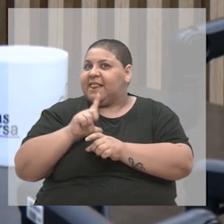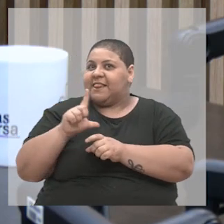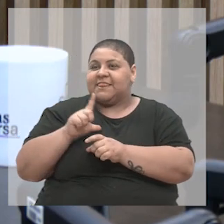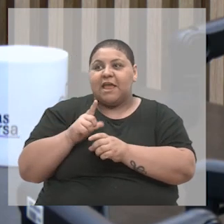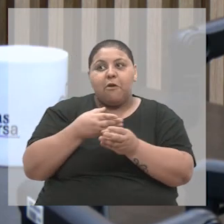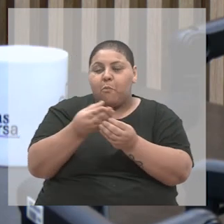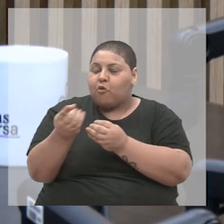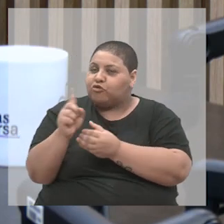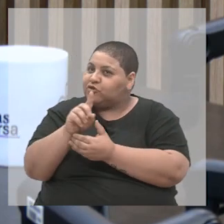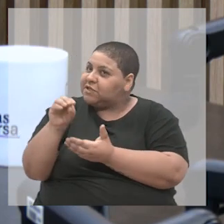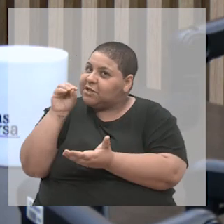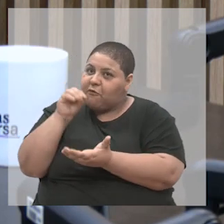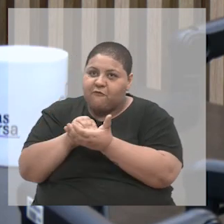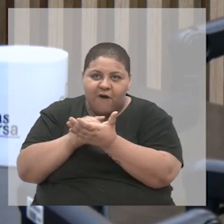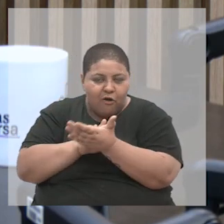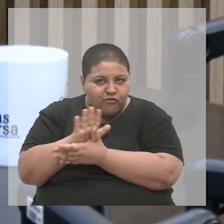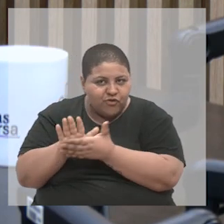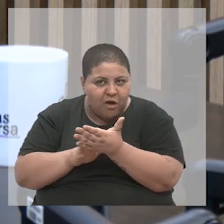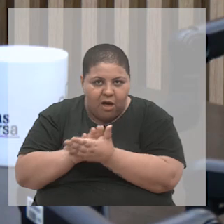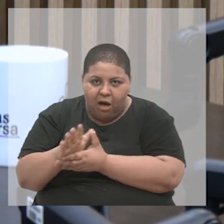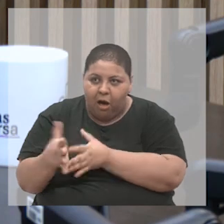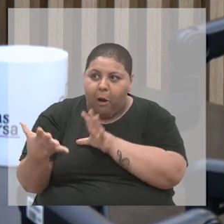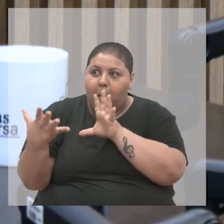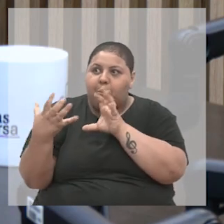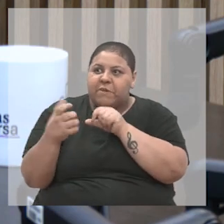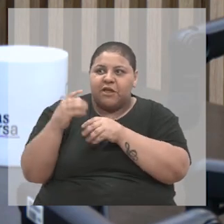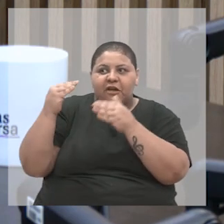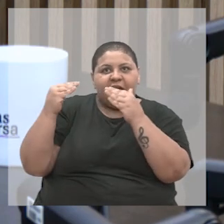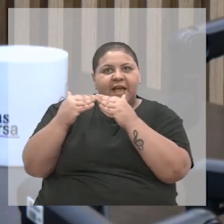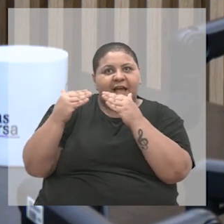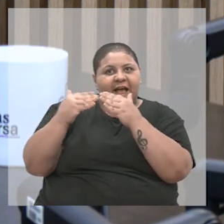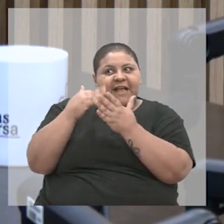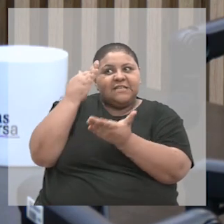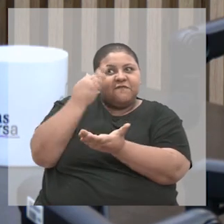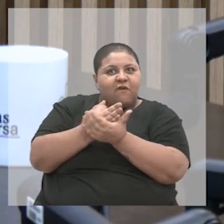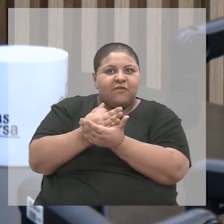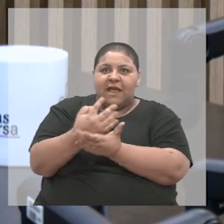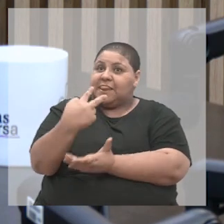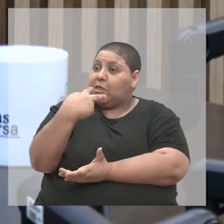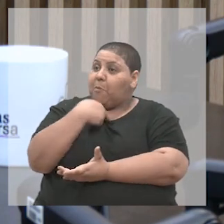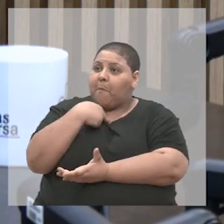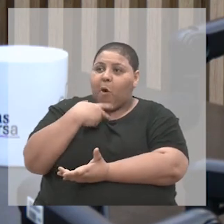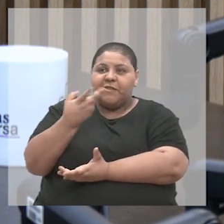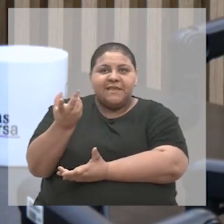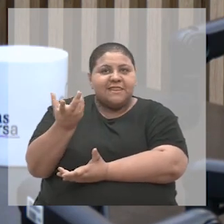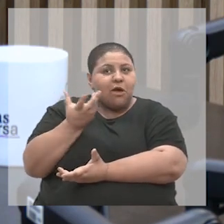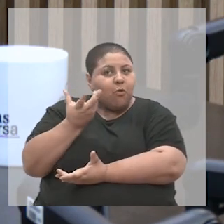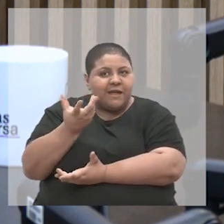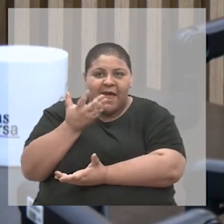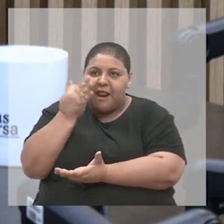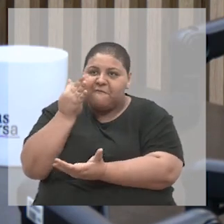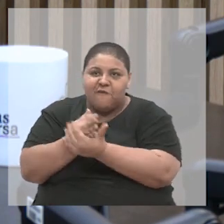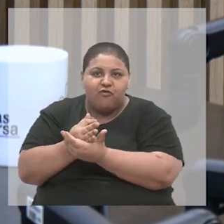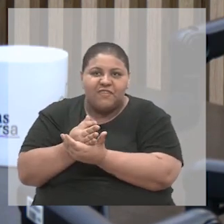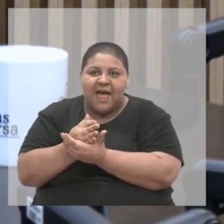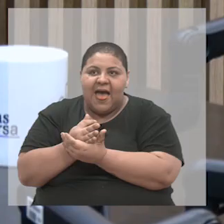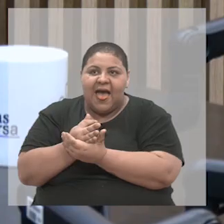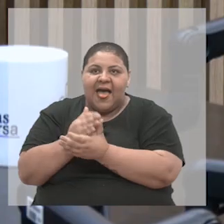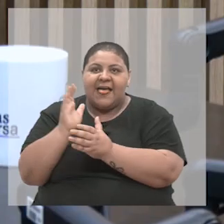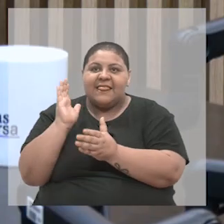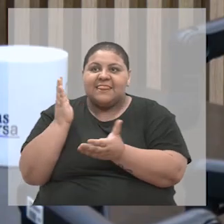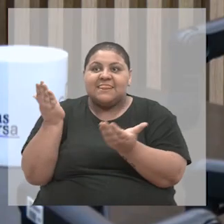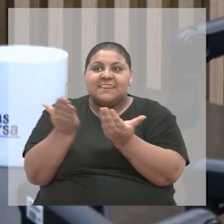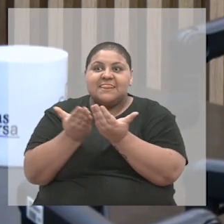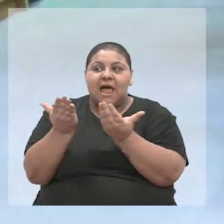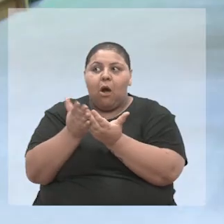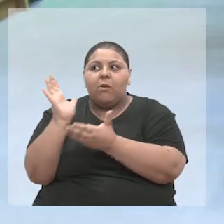de jeito nenhum, brigam em casa se vai faltar, mas para então isso já é um aspecto muito positivo